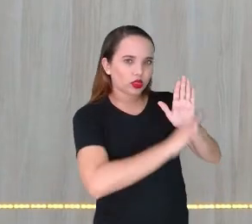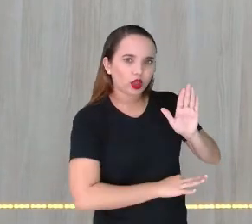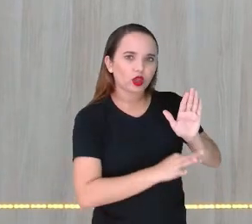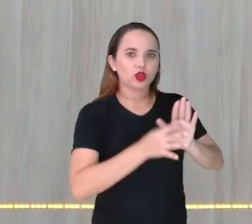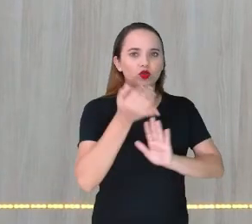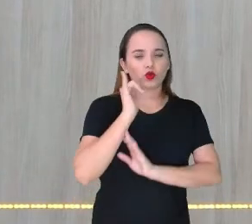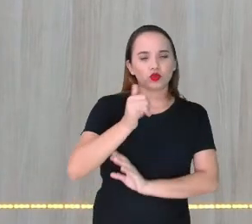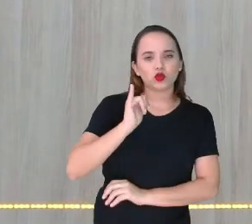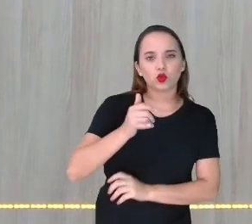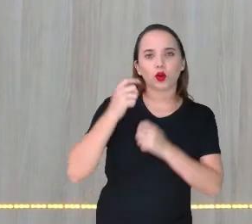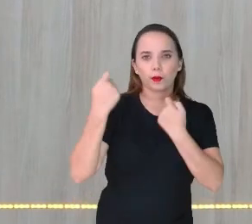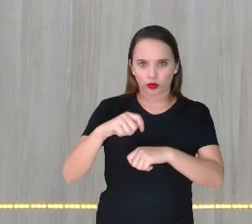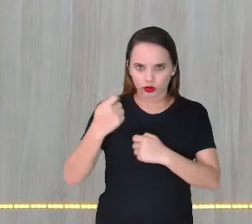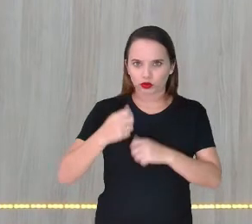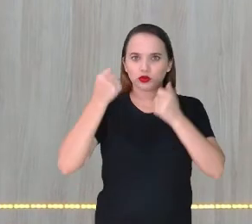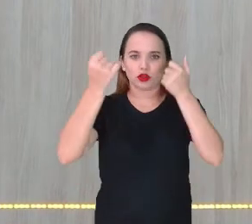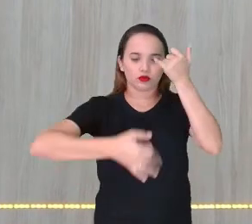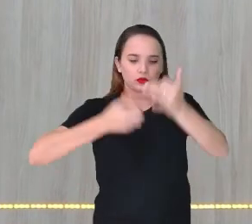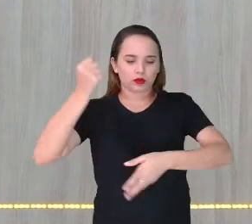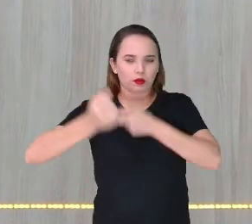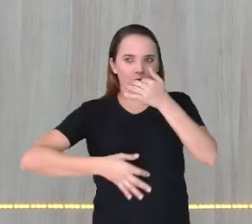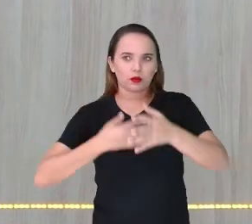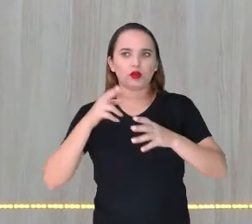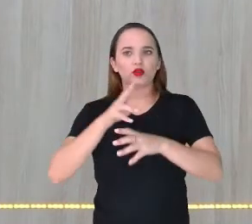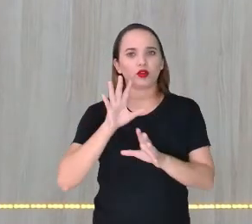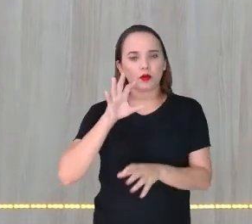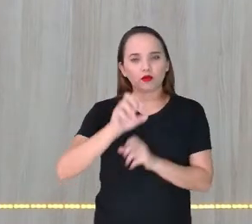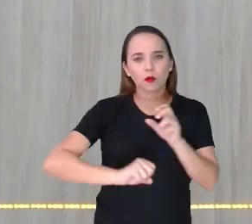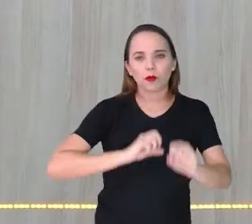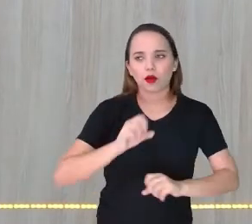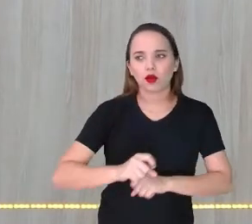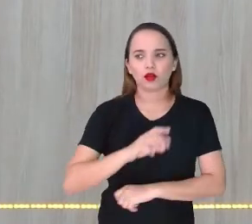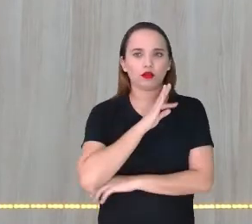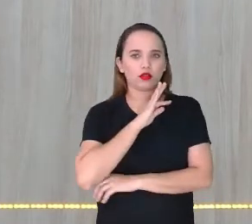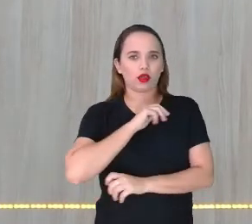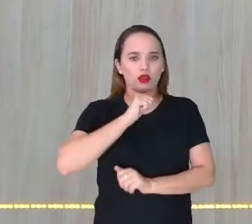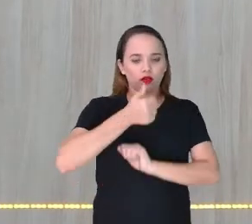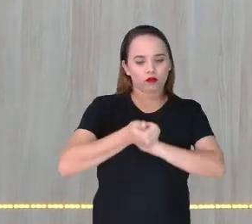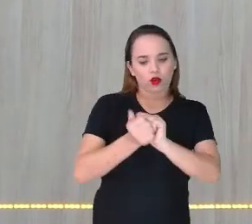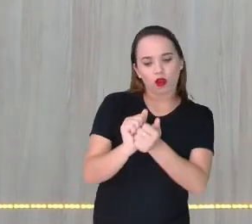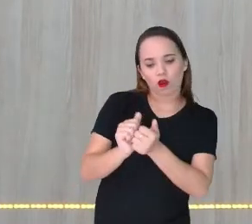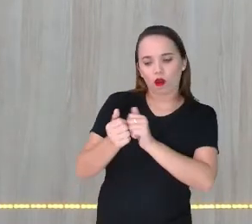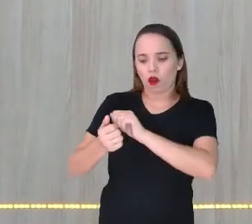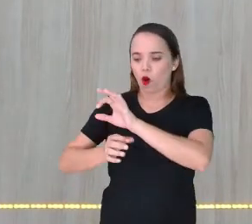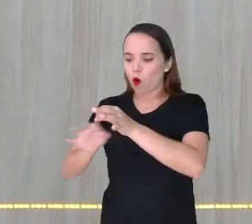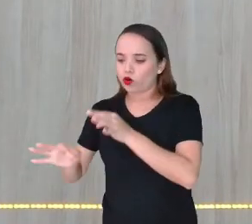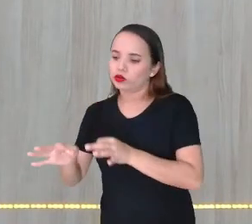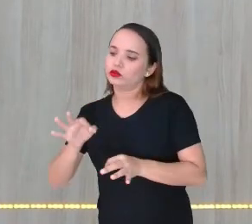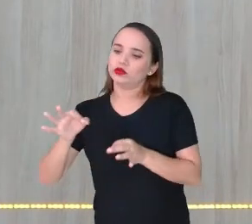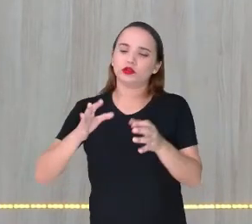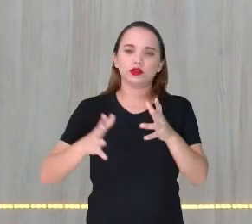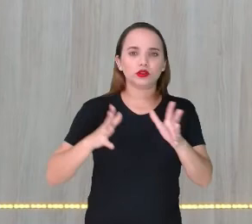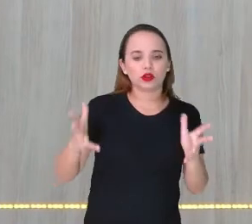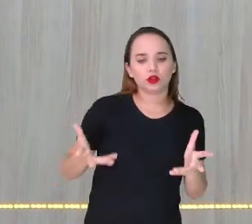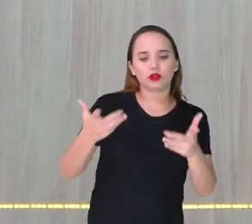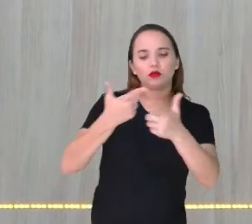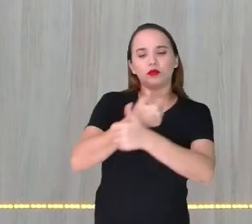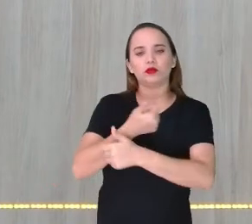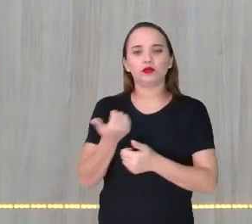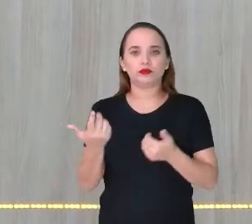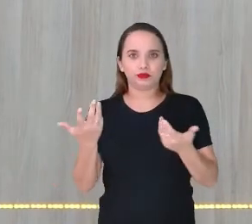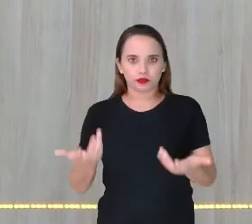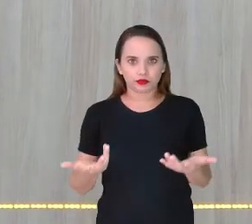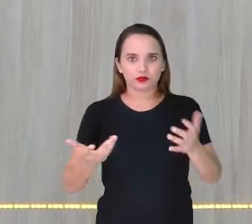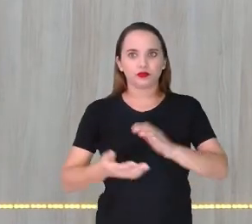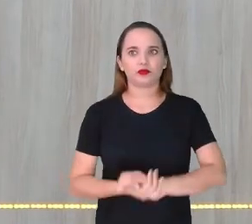queria ser contada, a gente pegou ali a técnica, foi aperfeiçoando, foi montando e foi fazendo. E aí